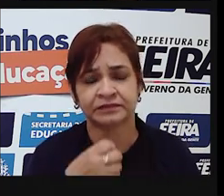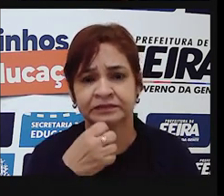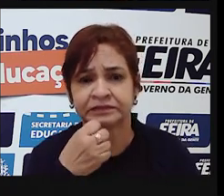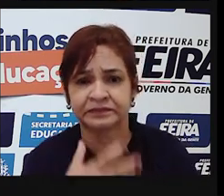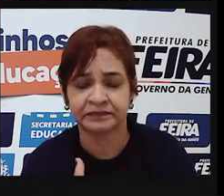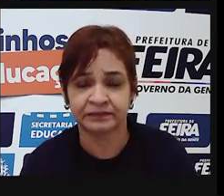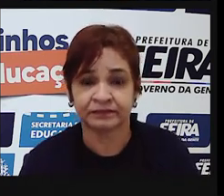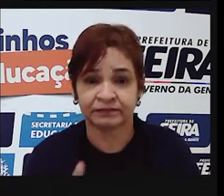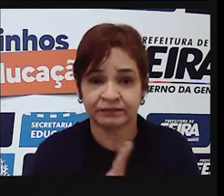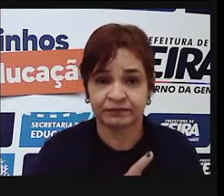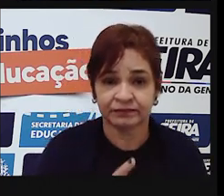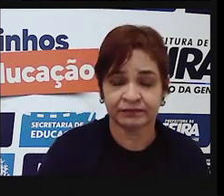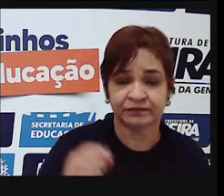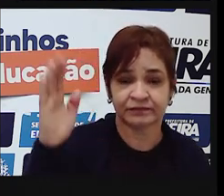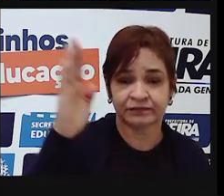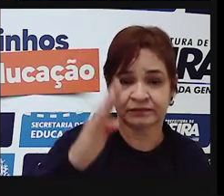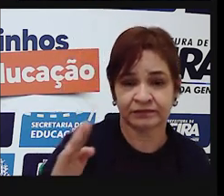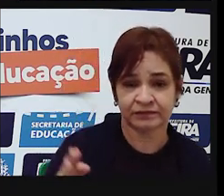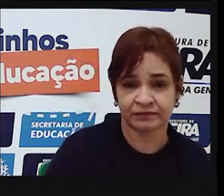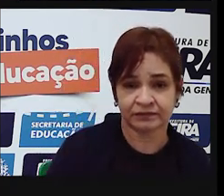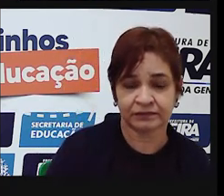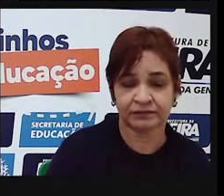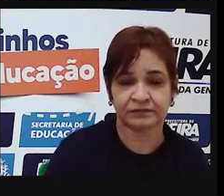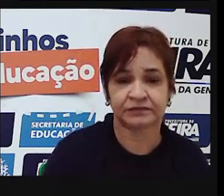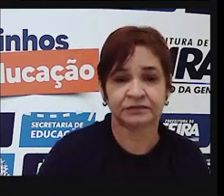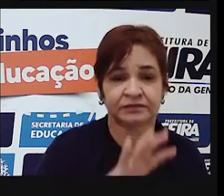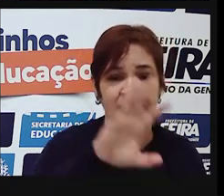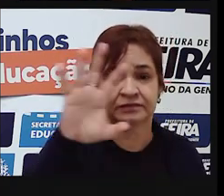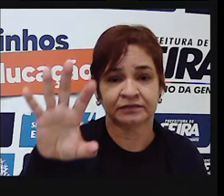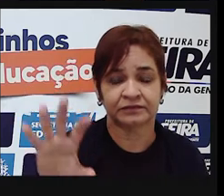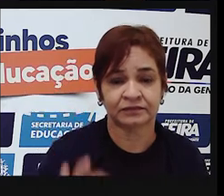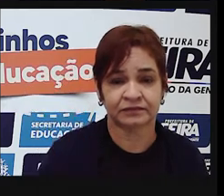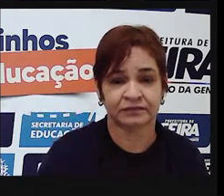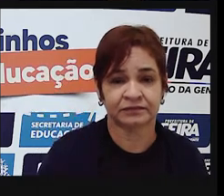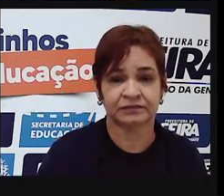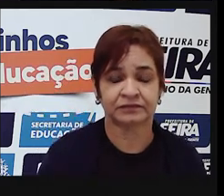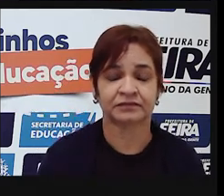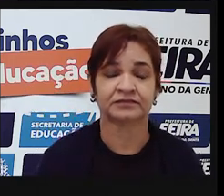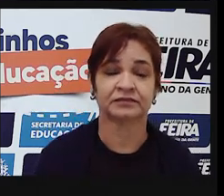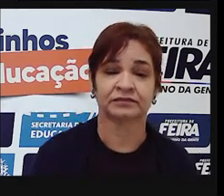brasileiro de raízes e música regional em 2005.